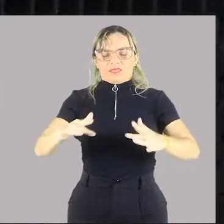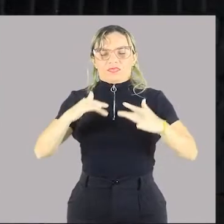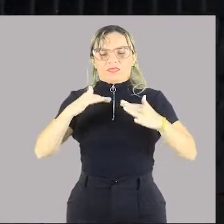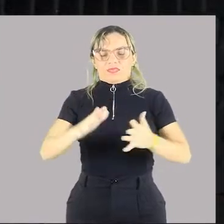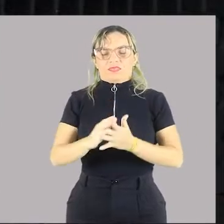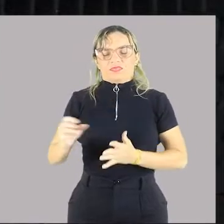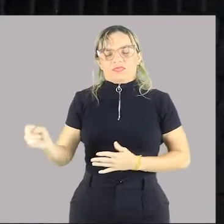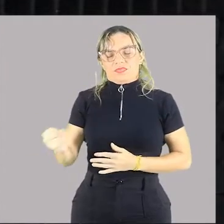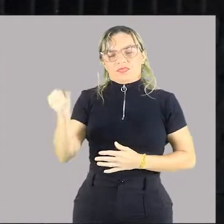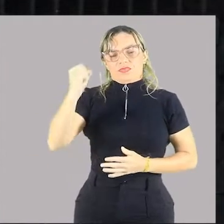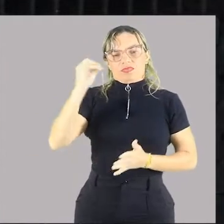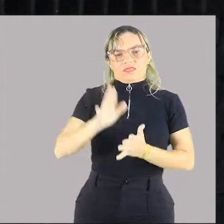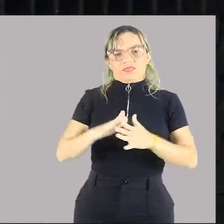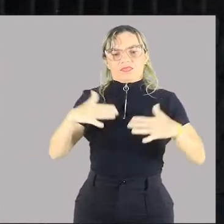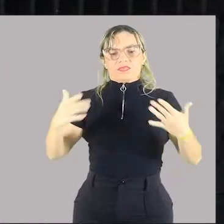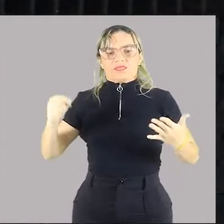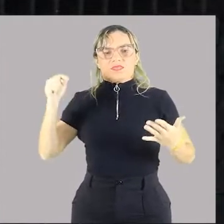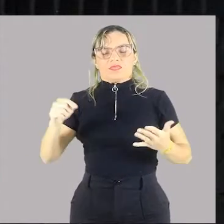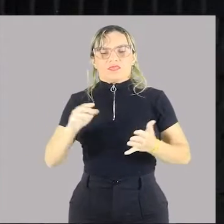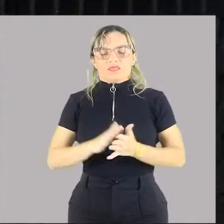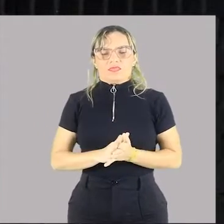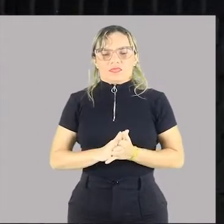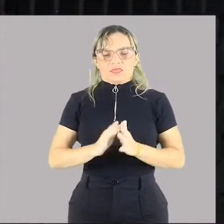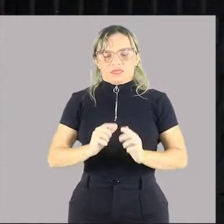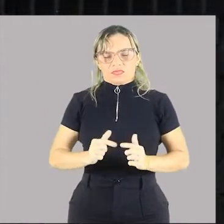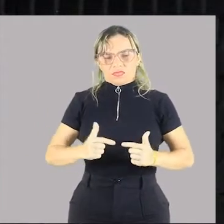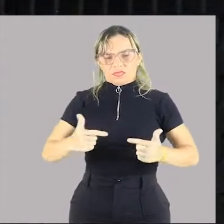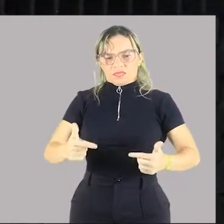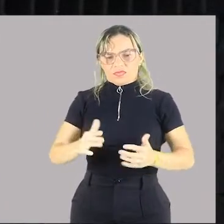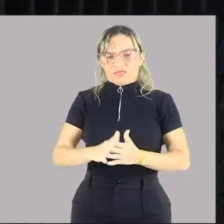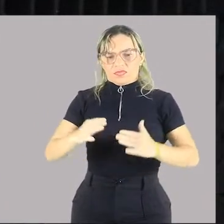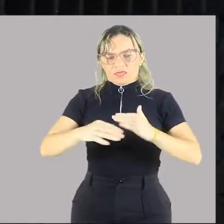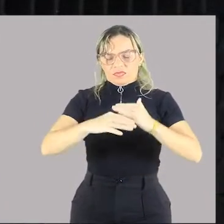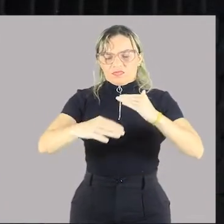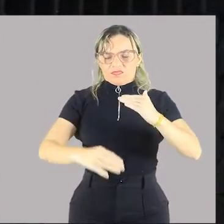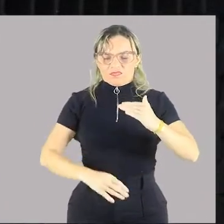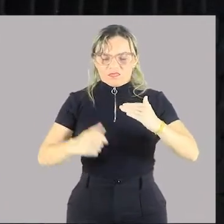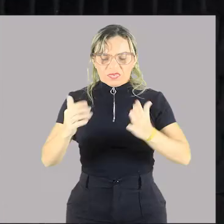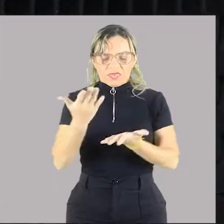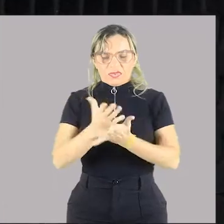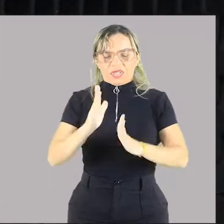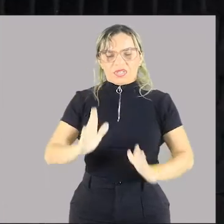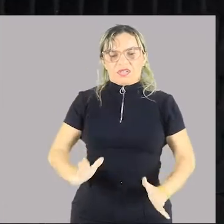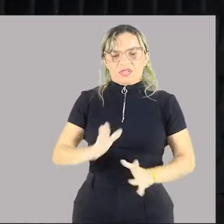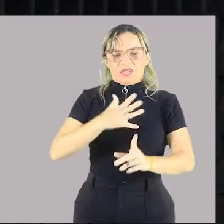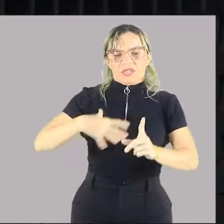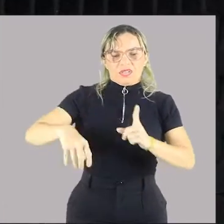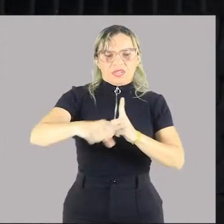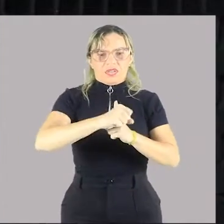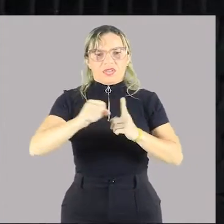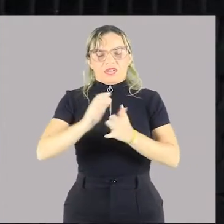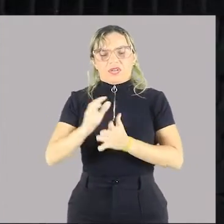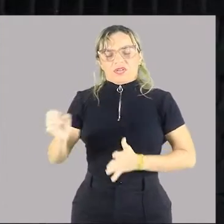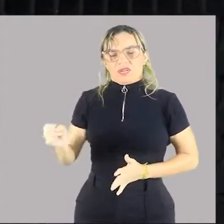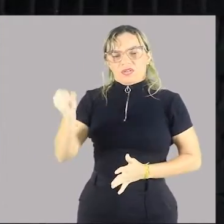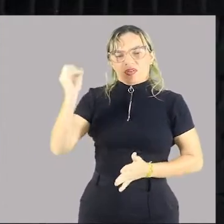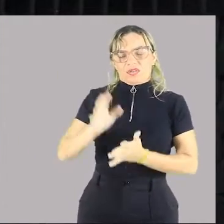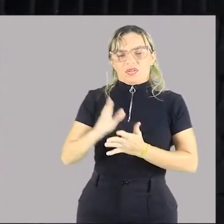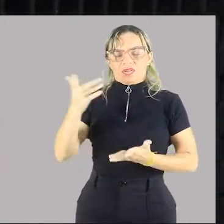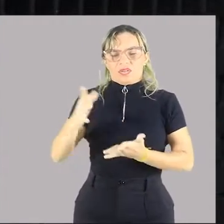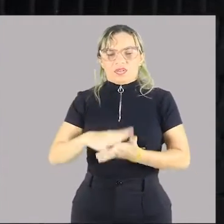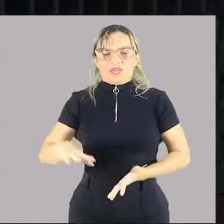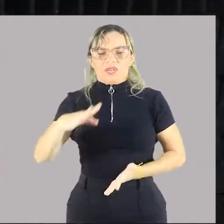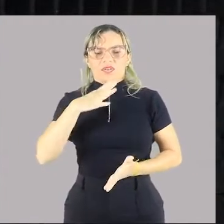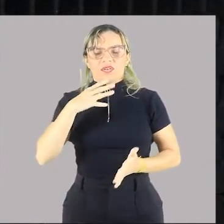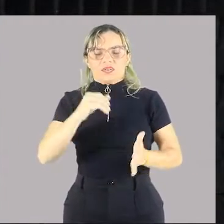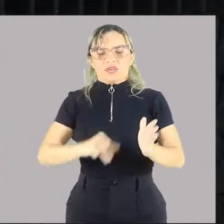muito importante para o combate da desigualdade social, muito importante para o reconhecimento